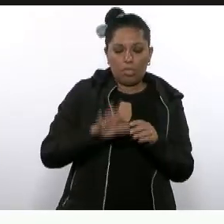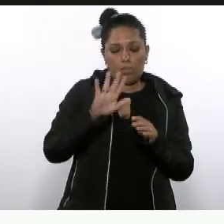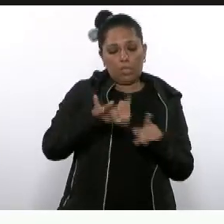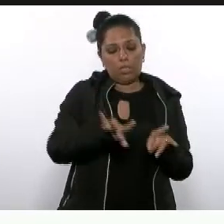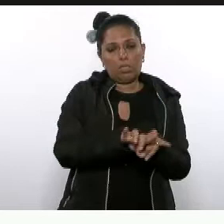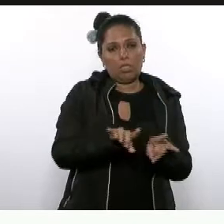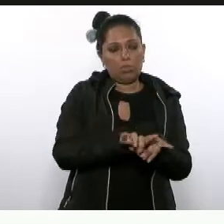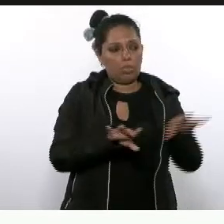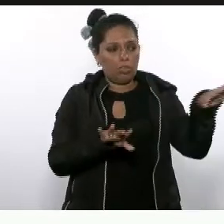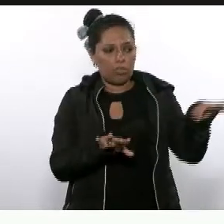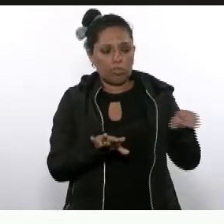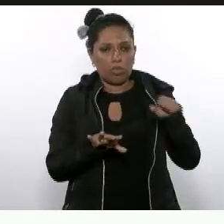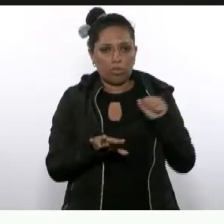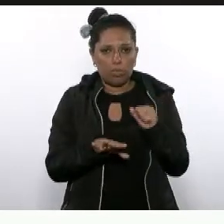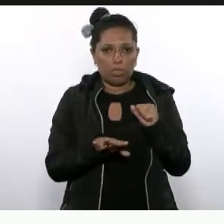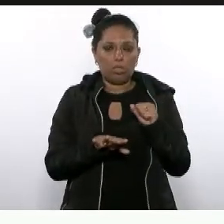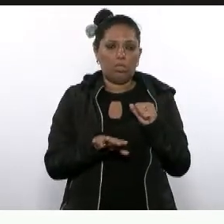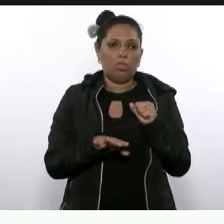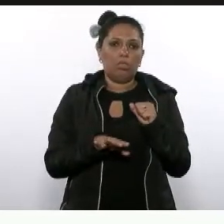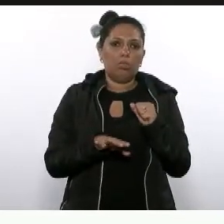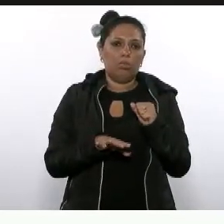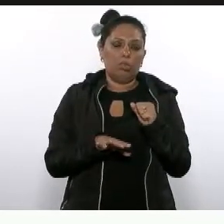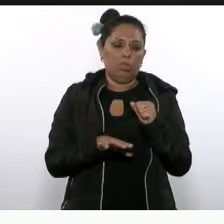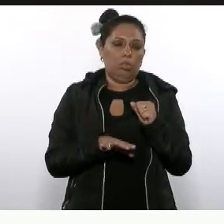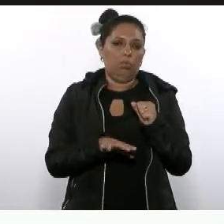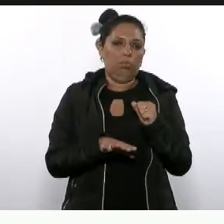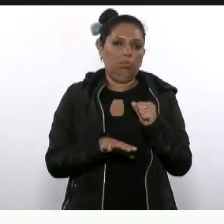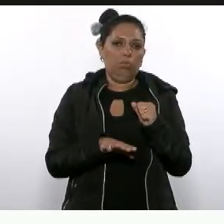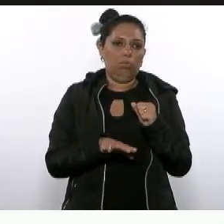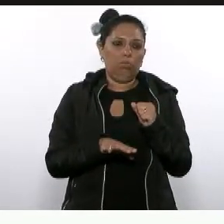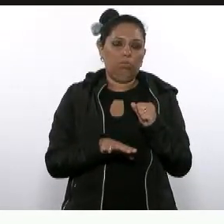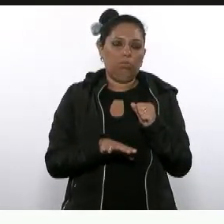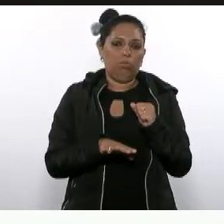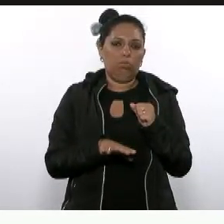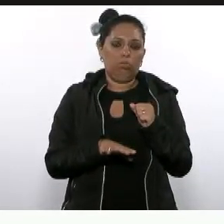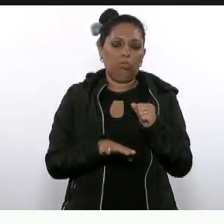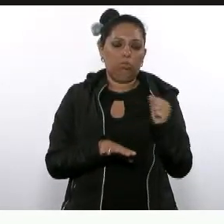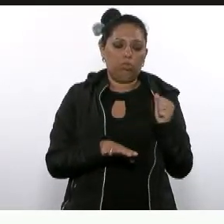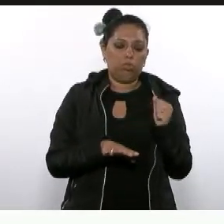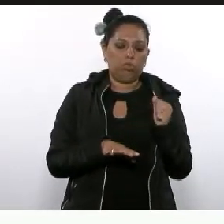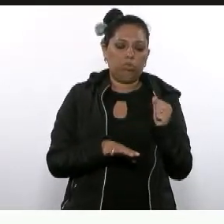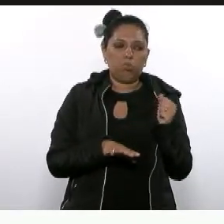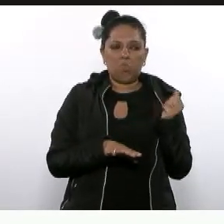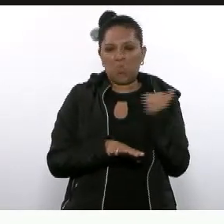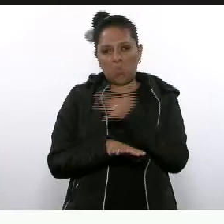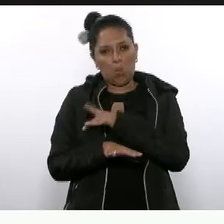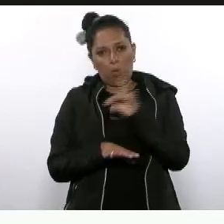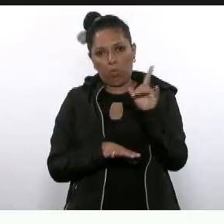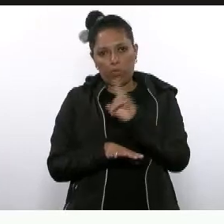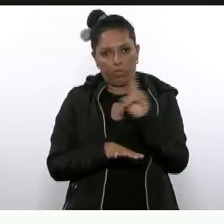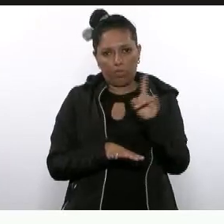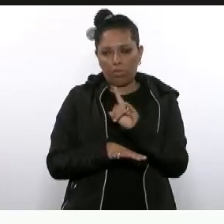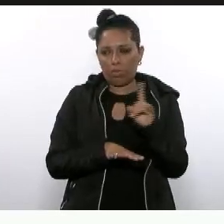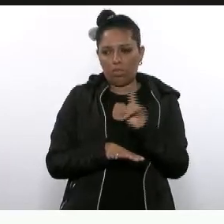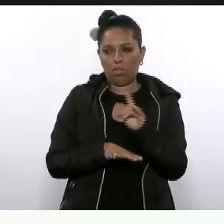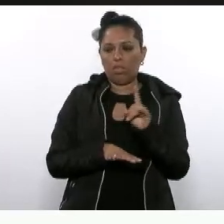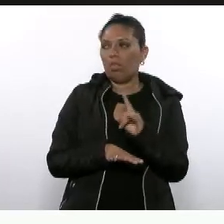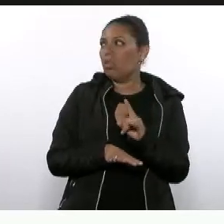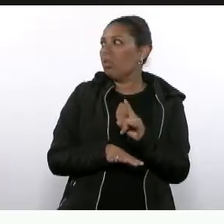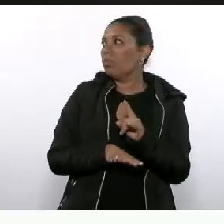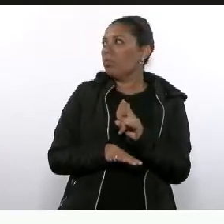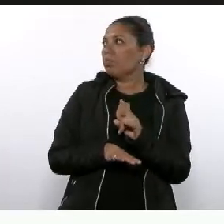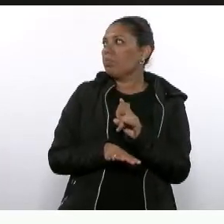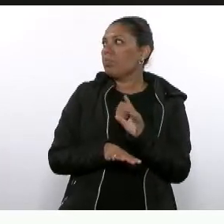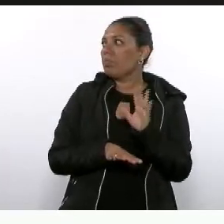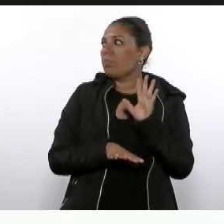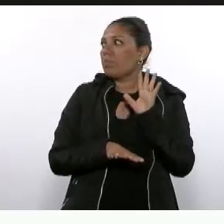outro lado, também trouxemos, né, a questão, eu não vou dizer o novo, porque aí é privilegiar muito o deputado Chicão